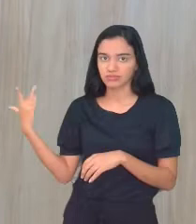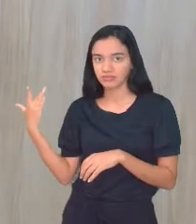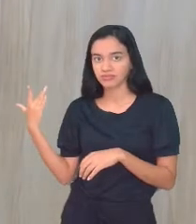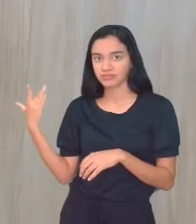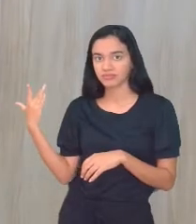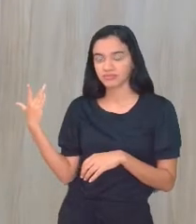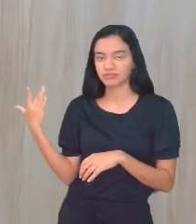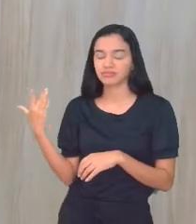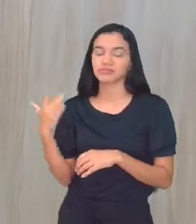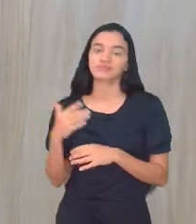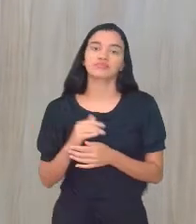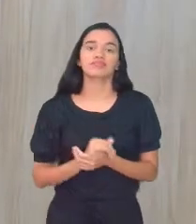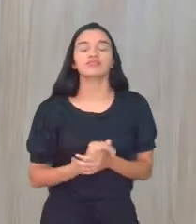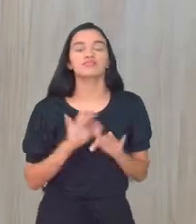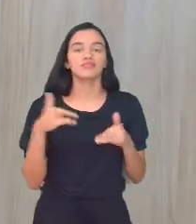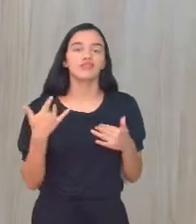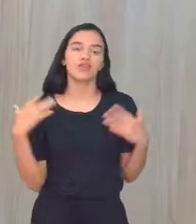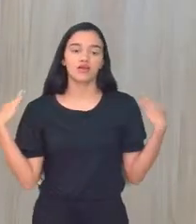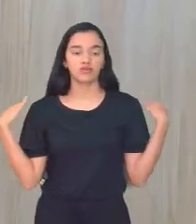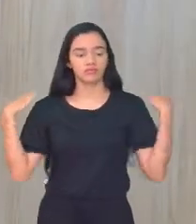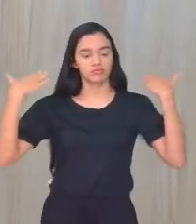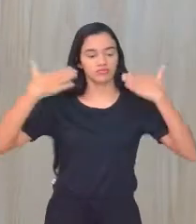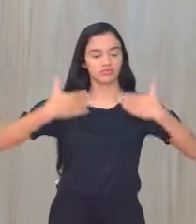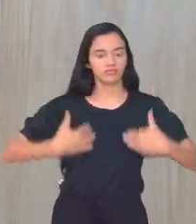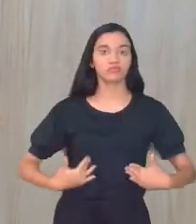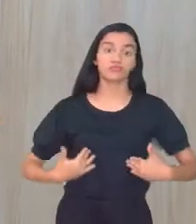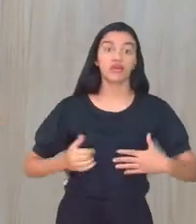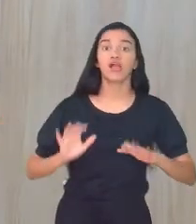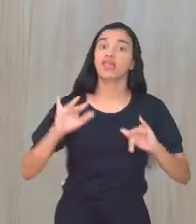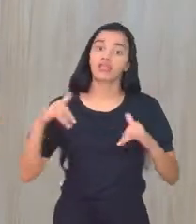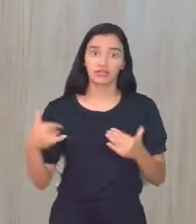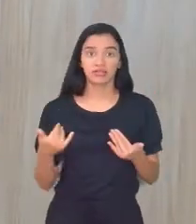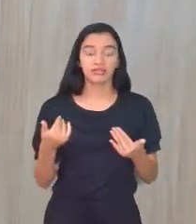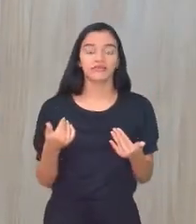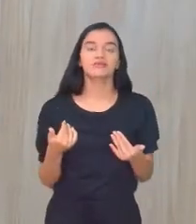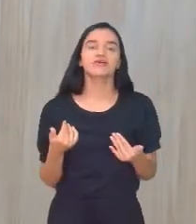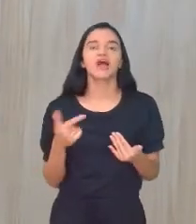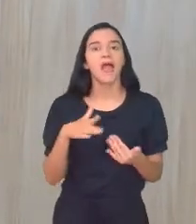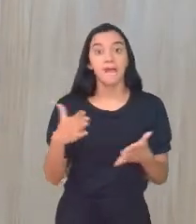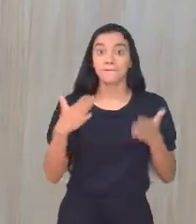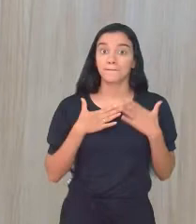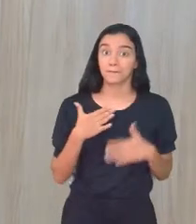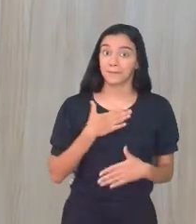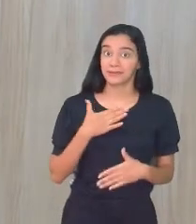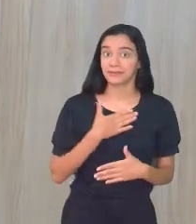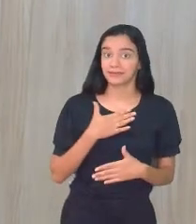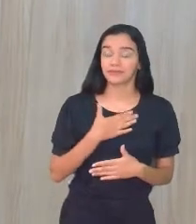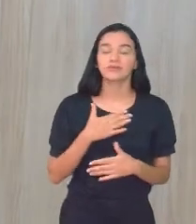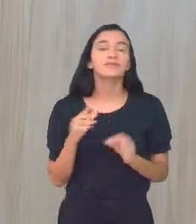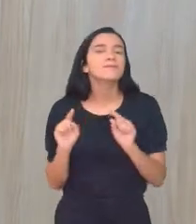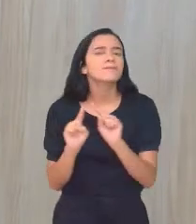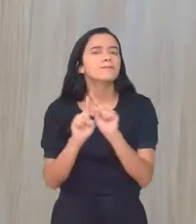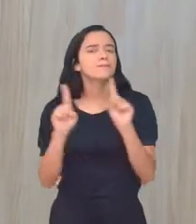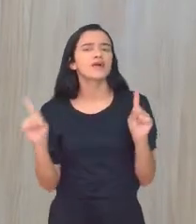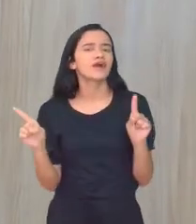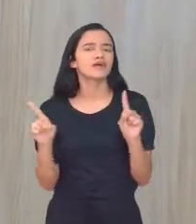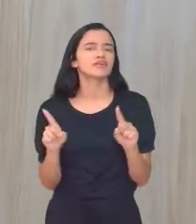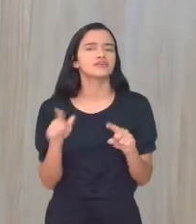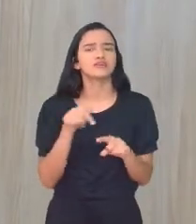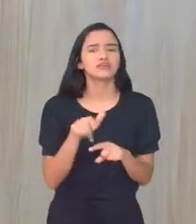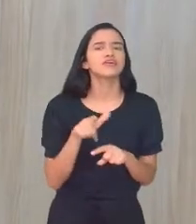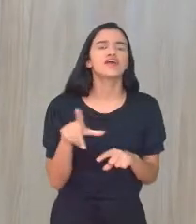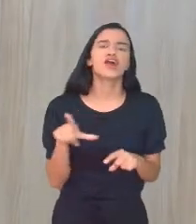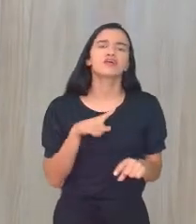neste encharpe, né? Nesta pashmina. Então, é meu, mas vão